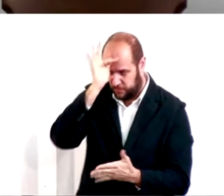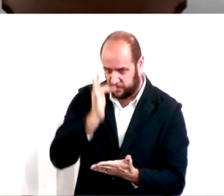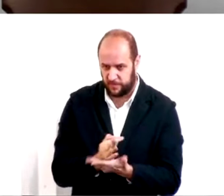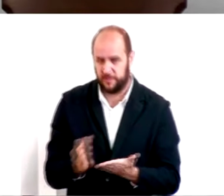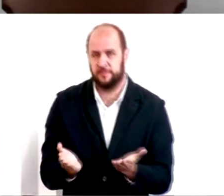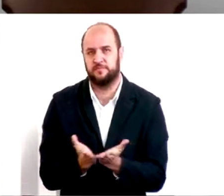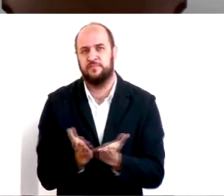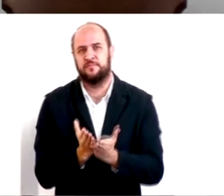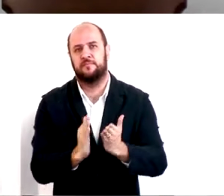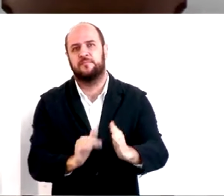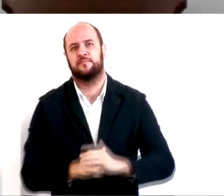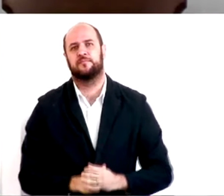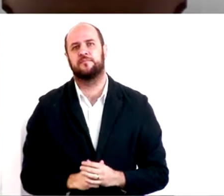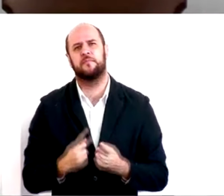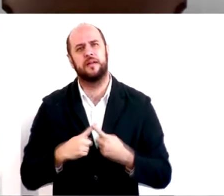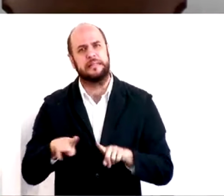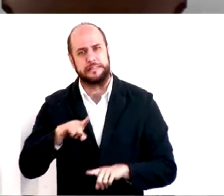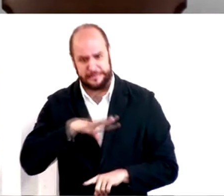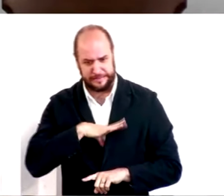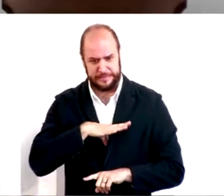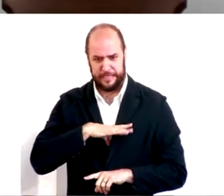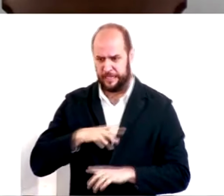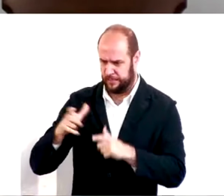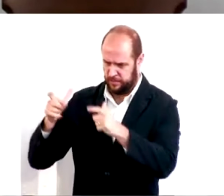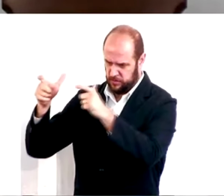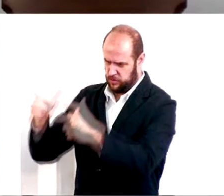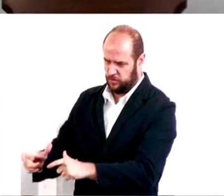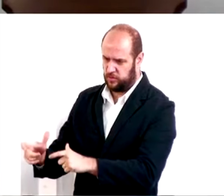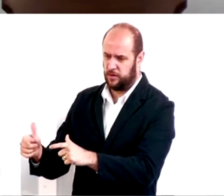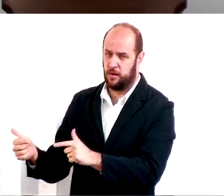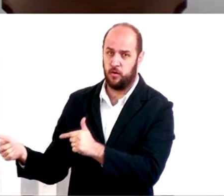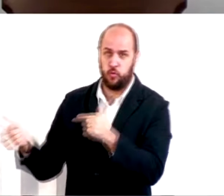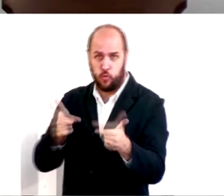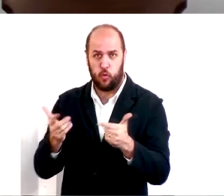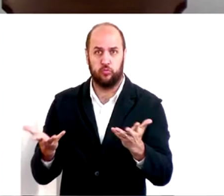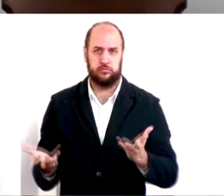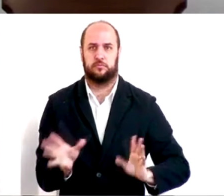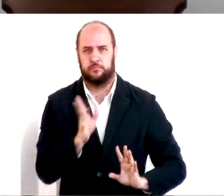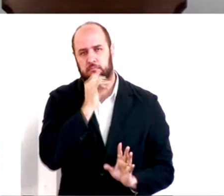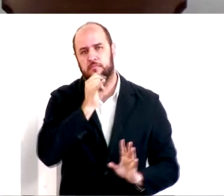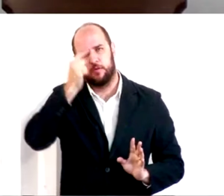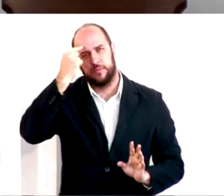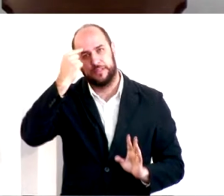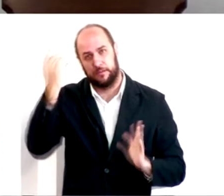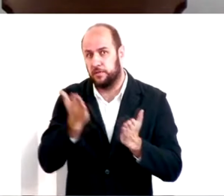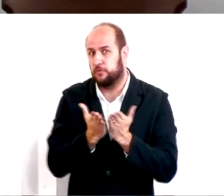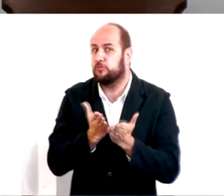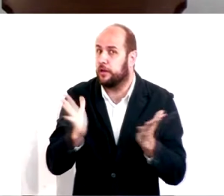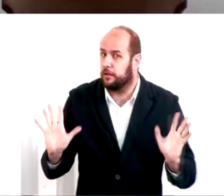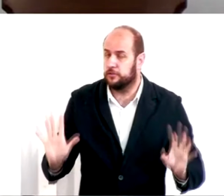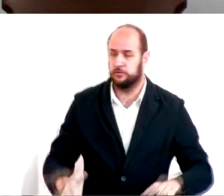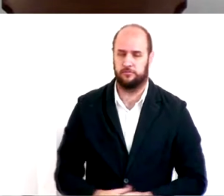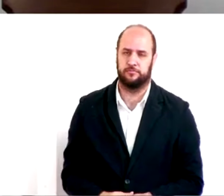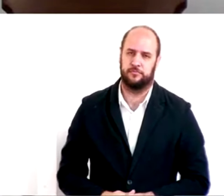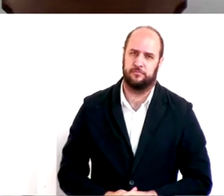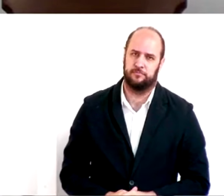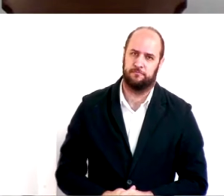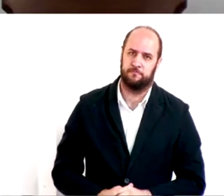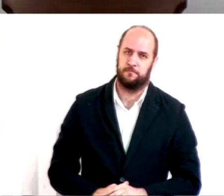a cidade onde eles estavam era completamente contrária aos seus pensamentos. É